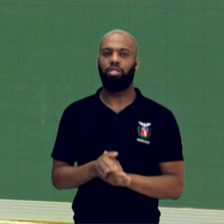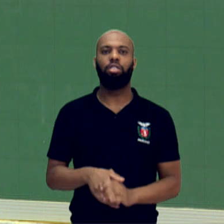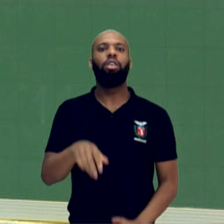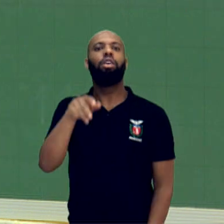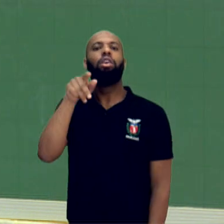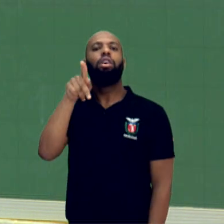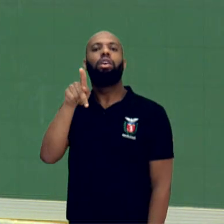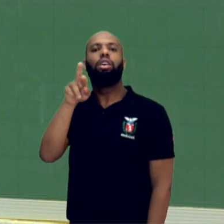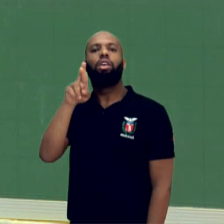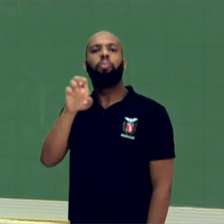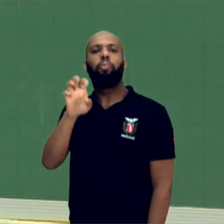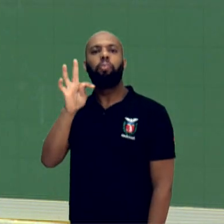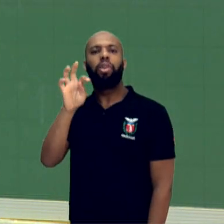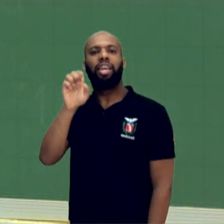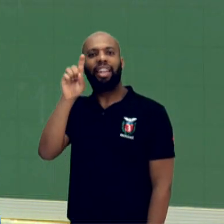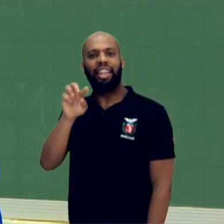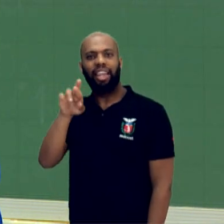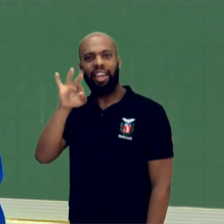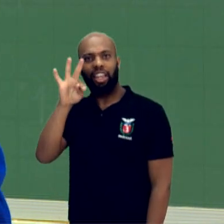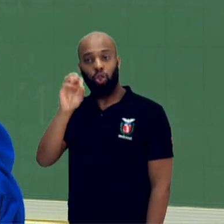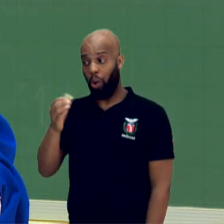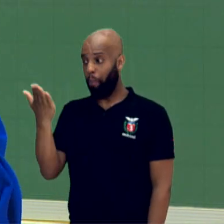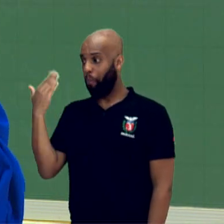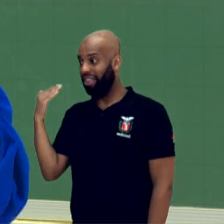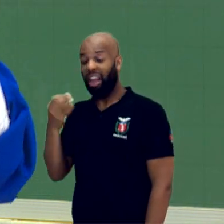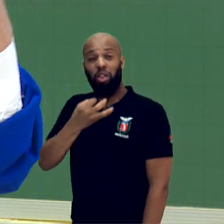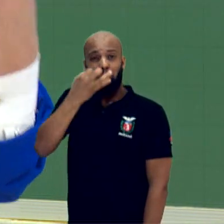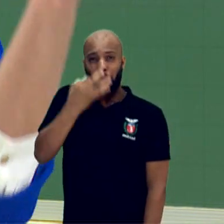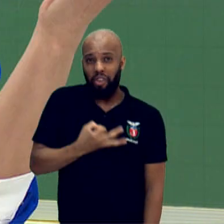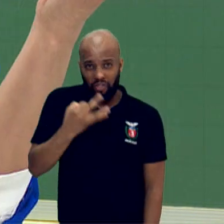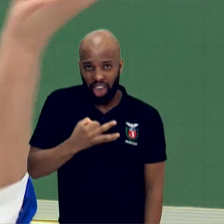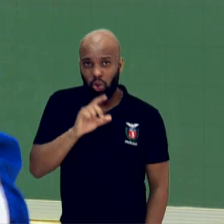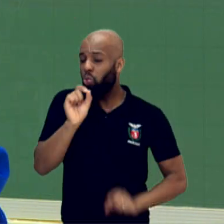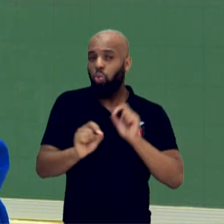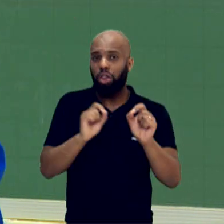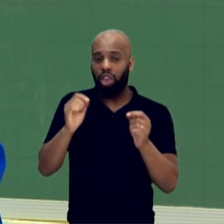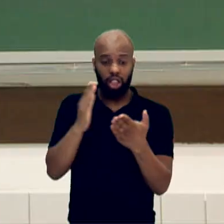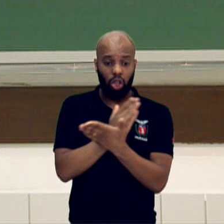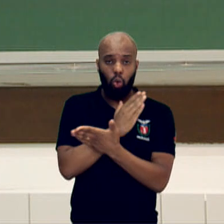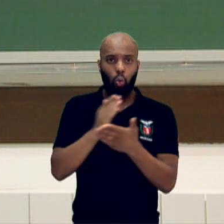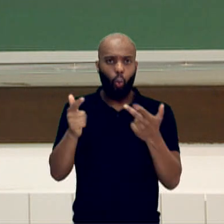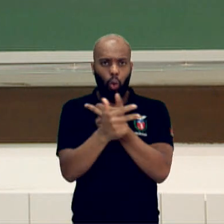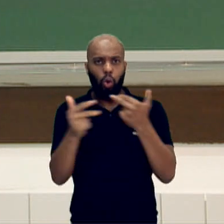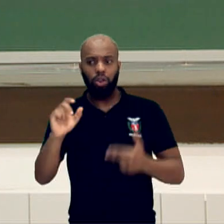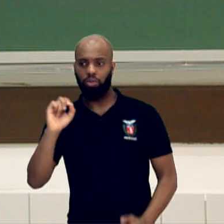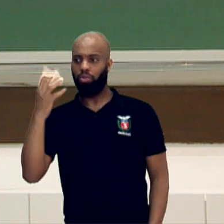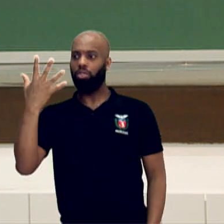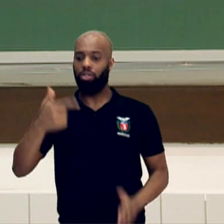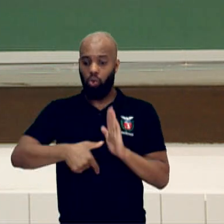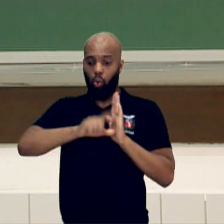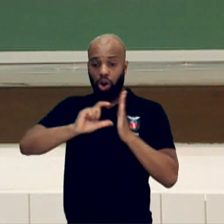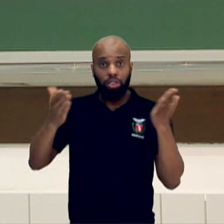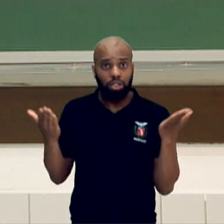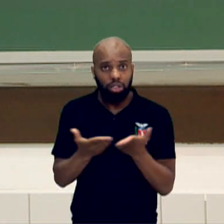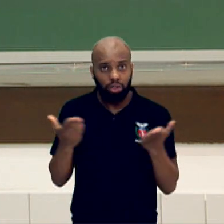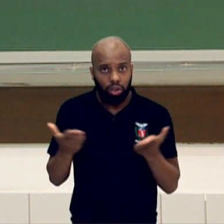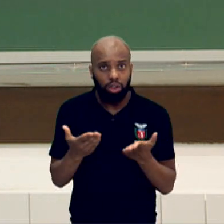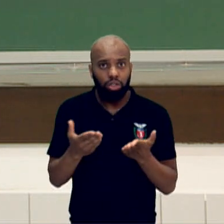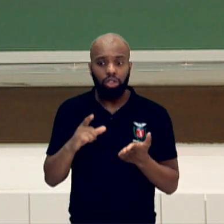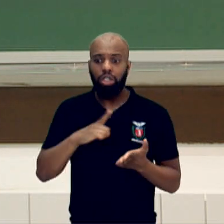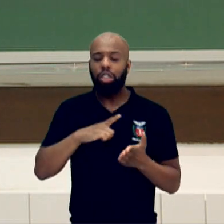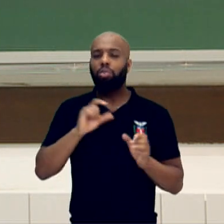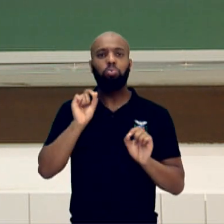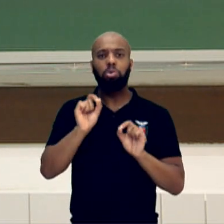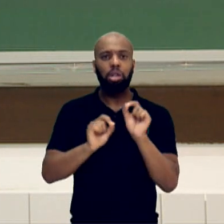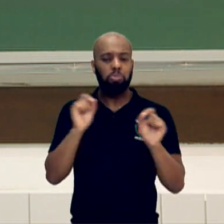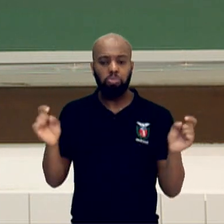pretérito perfeito é alguma coisa que aconteceu anterior ao momento de hoje e que se deu como